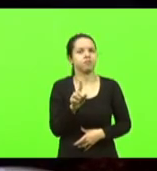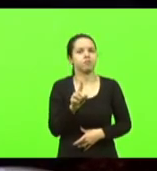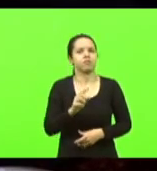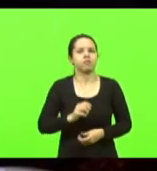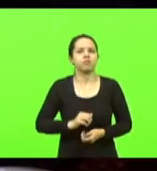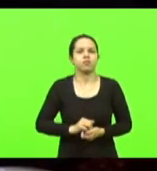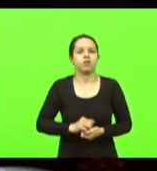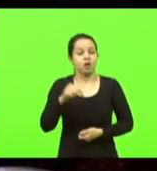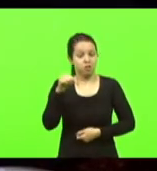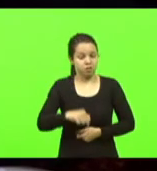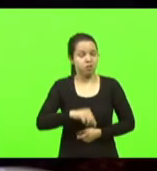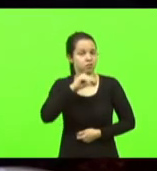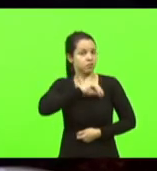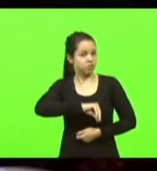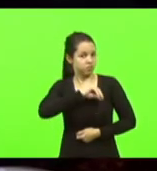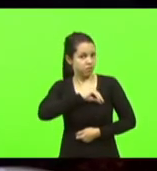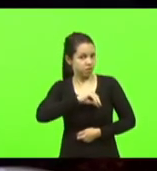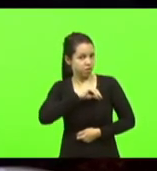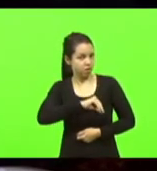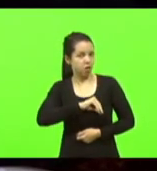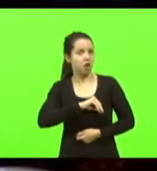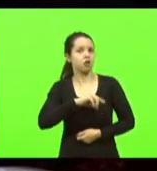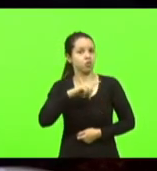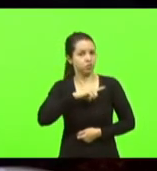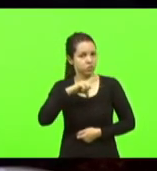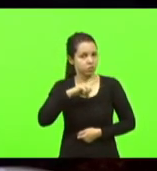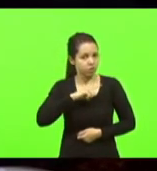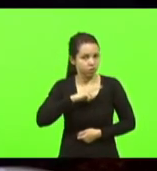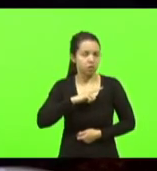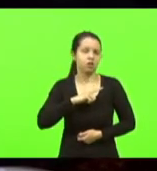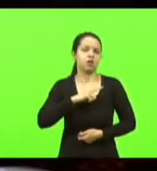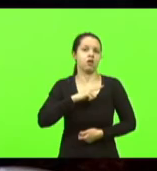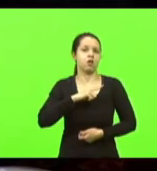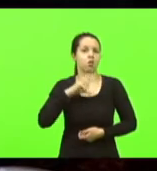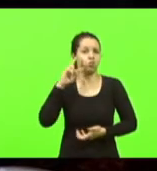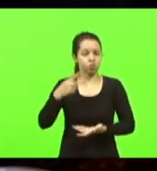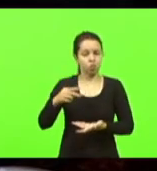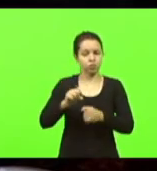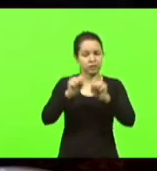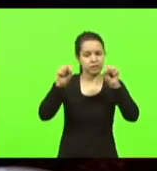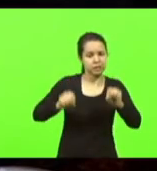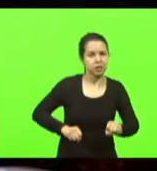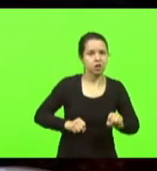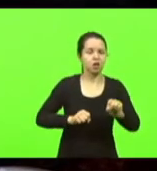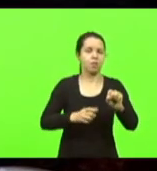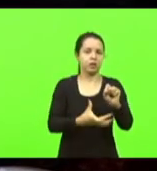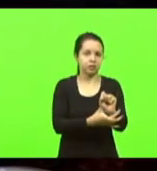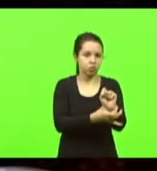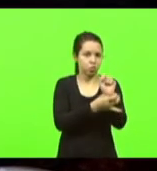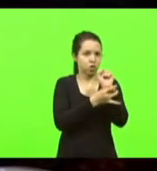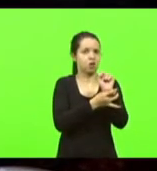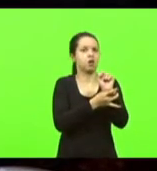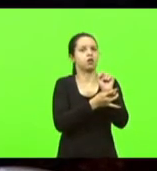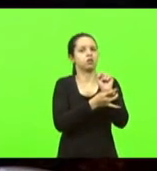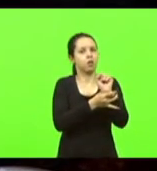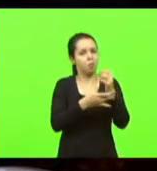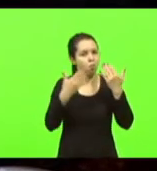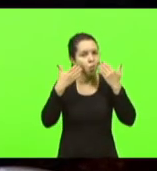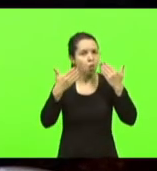e o salário um reconhecimento no sistema de segurança demonstrado